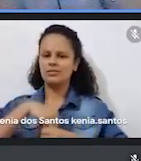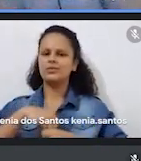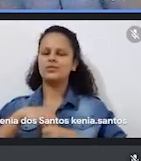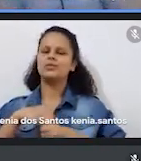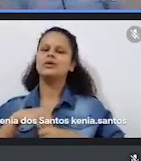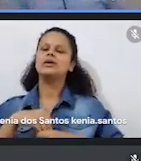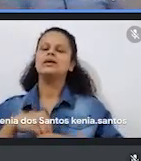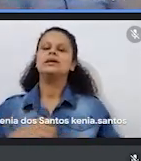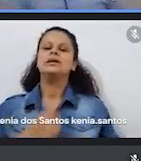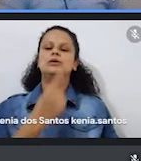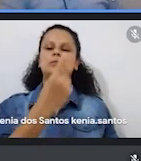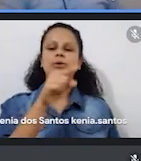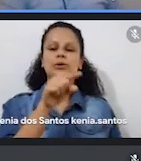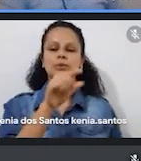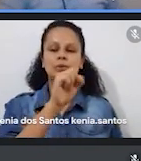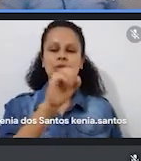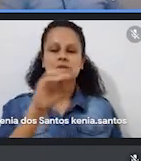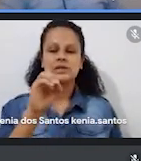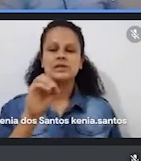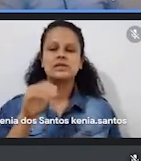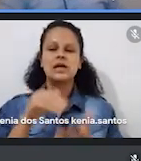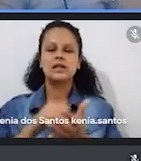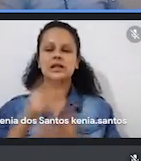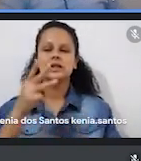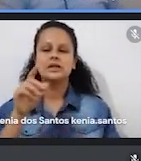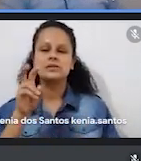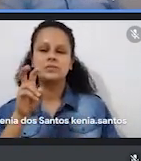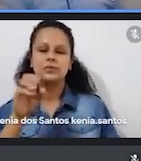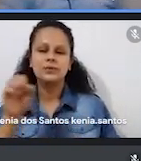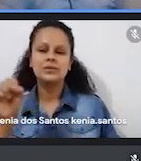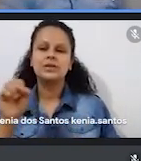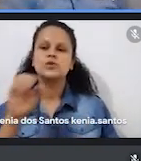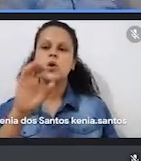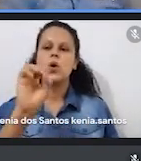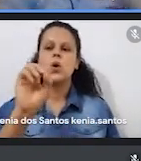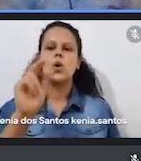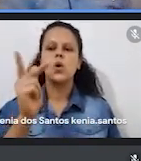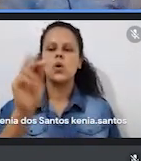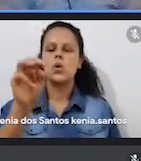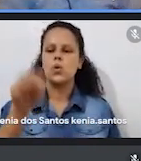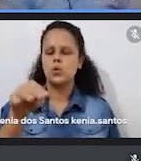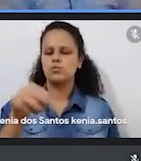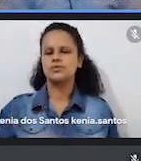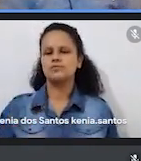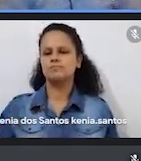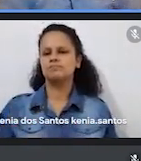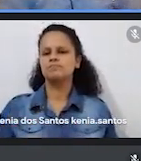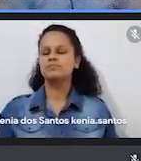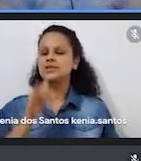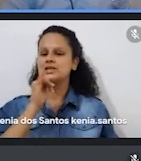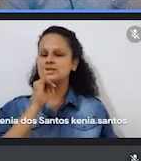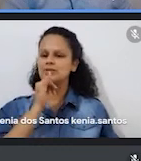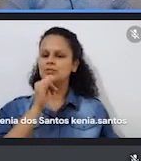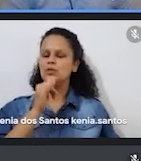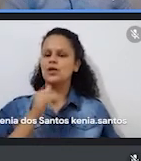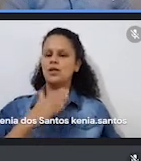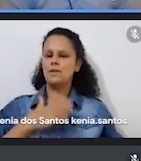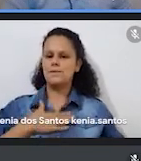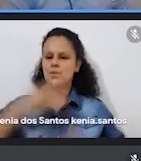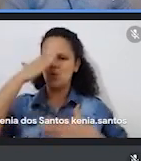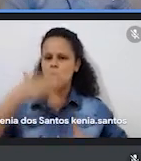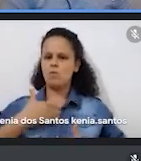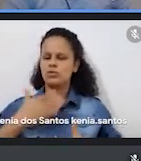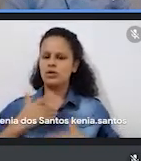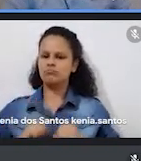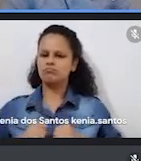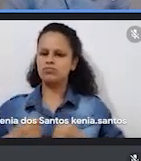a 3.500 ohms. Então, se eu pegar aqui, coloca aqui por baixo, que eu tenho uma resistência de 2.000 ohms. Então,